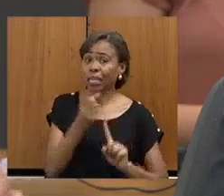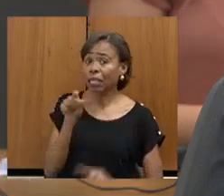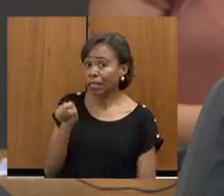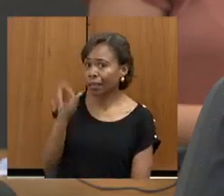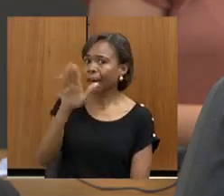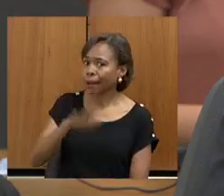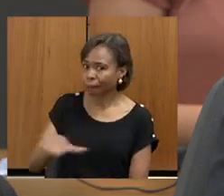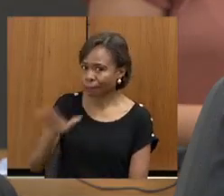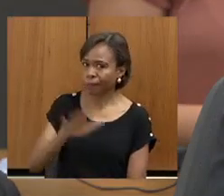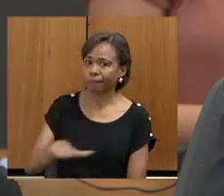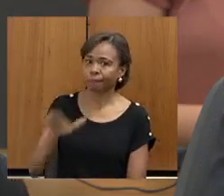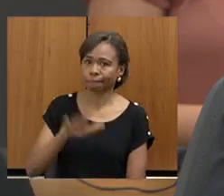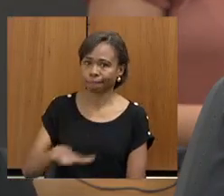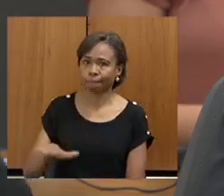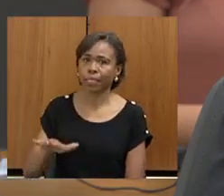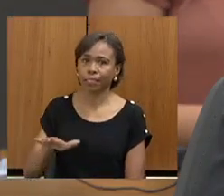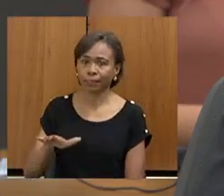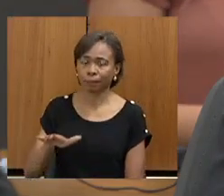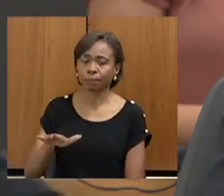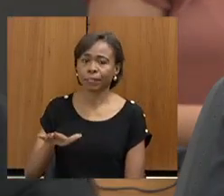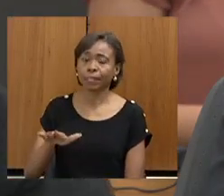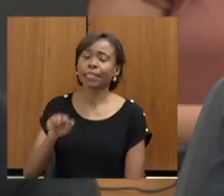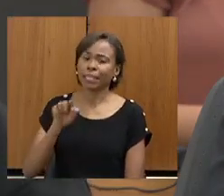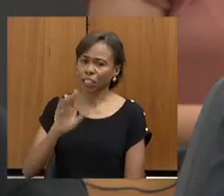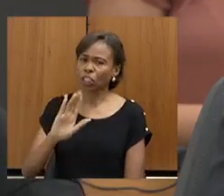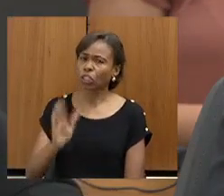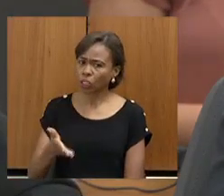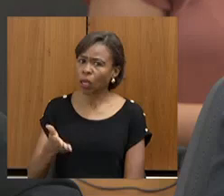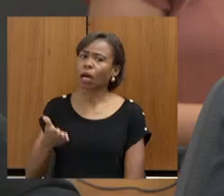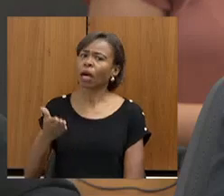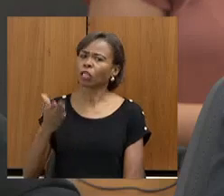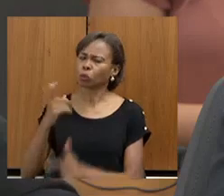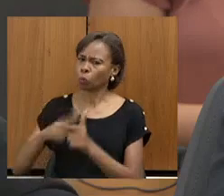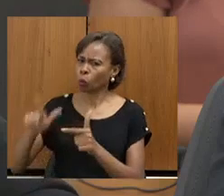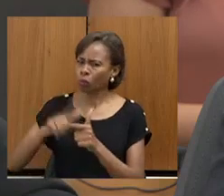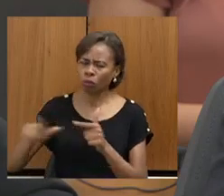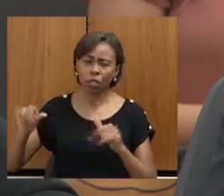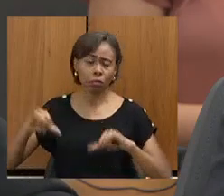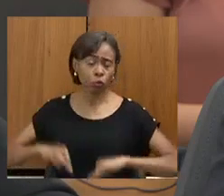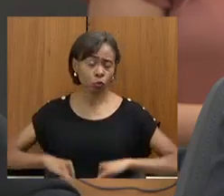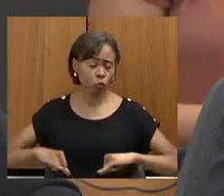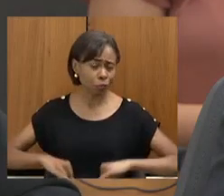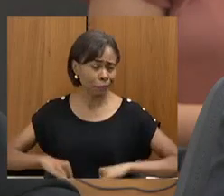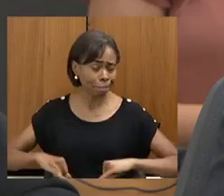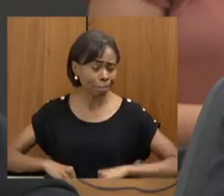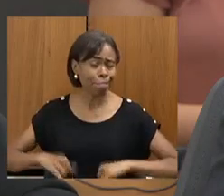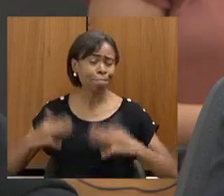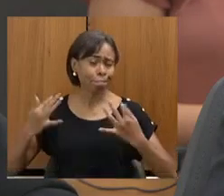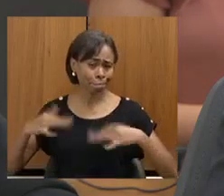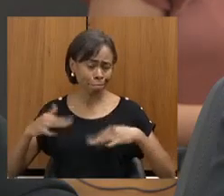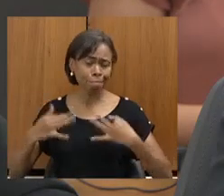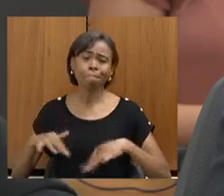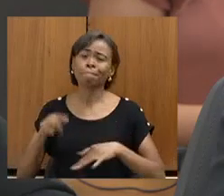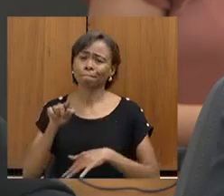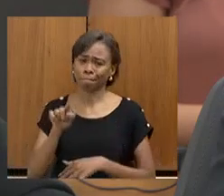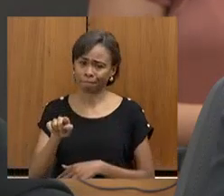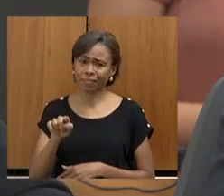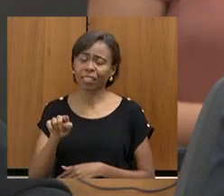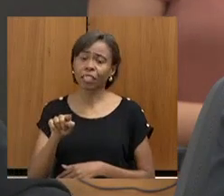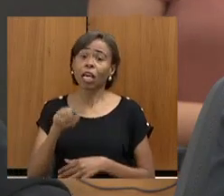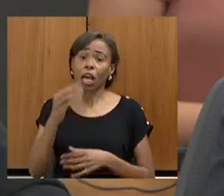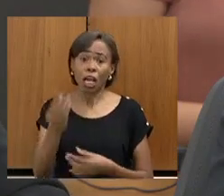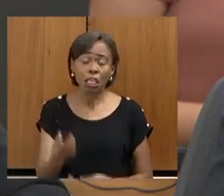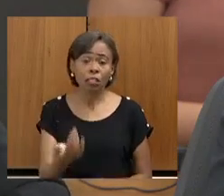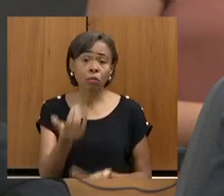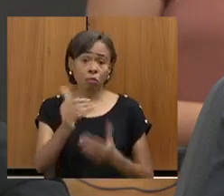criança que passou e passa por situações de muita dor. Mesmo tendo eu recebido